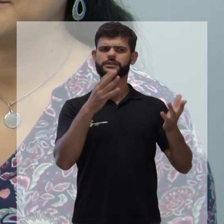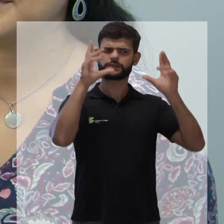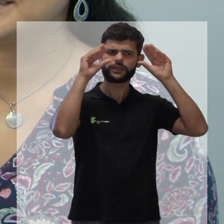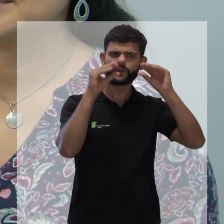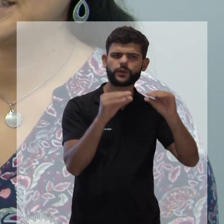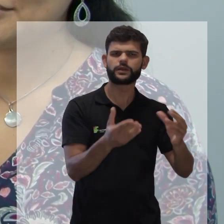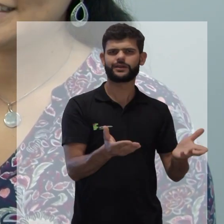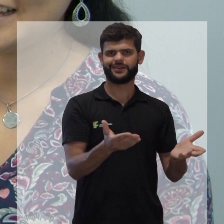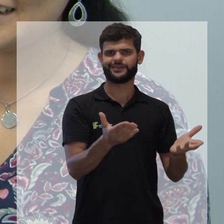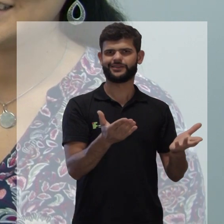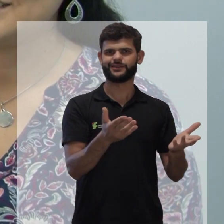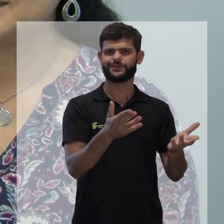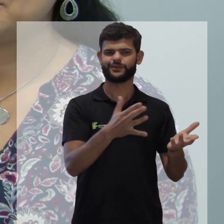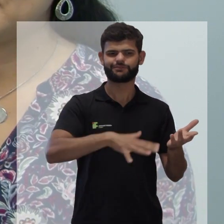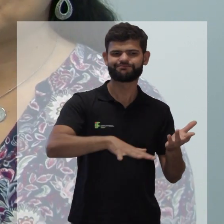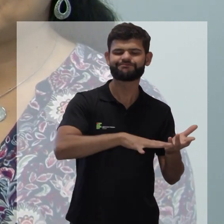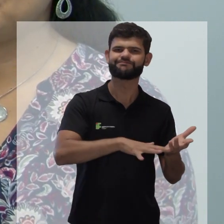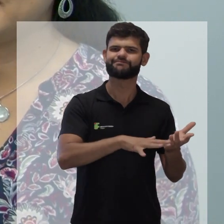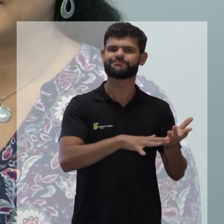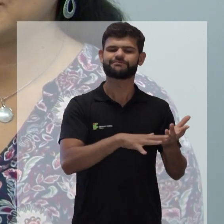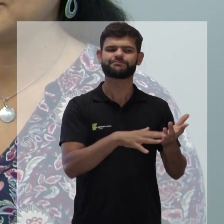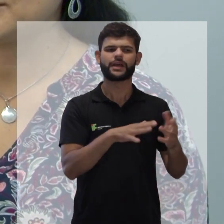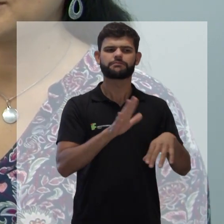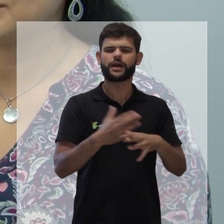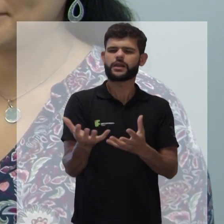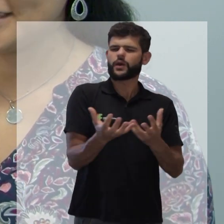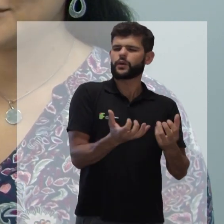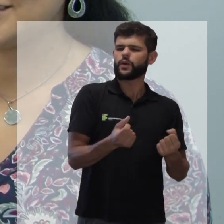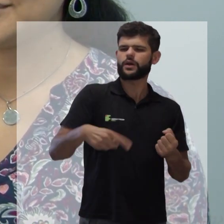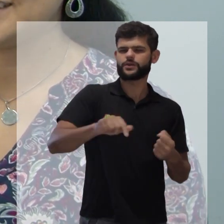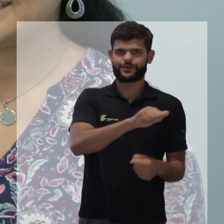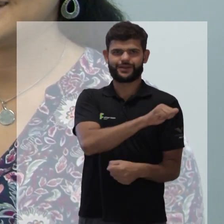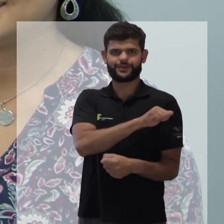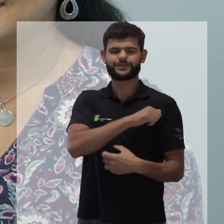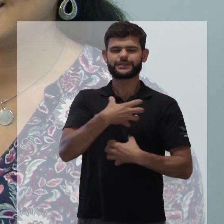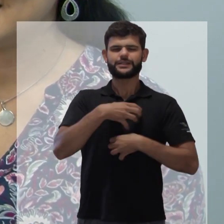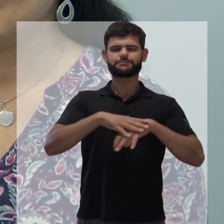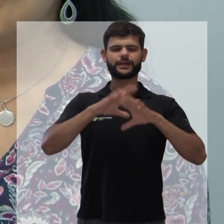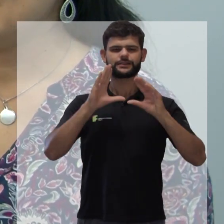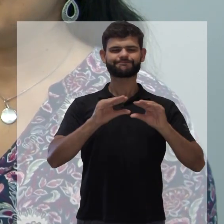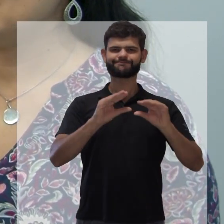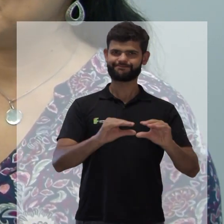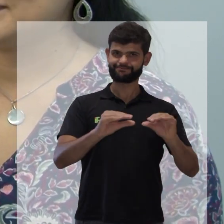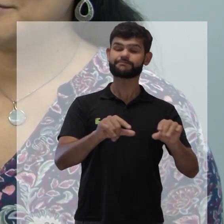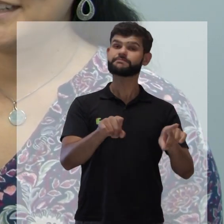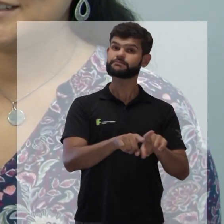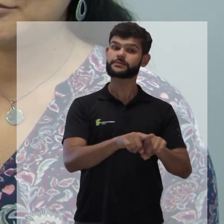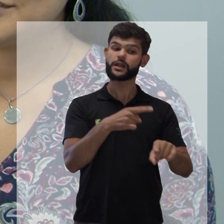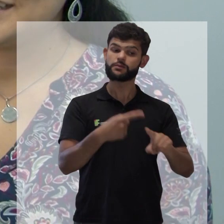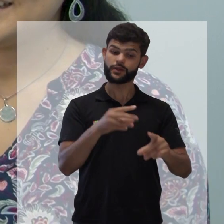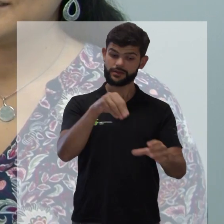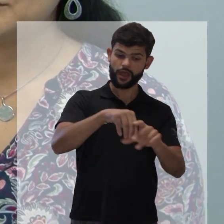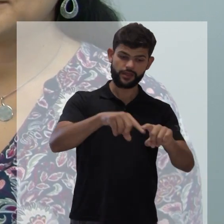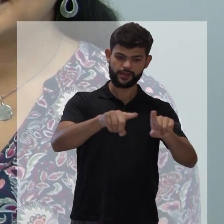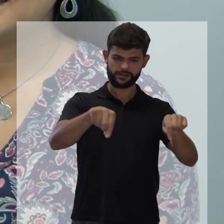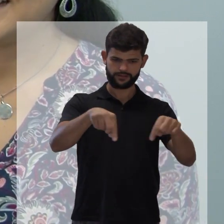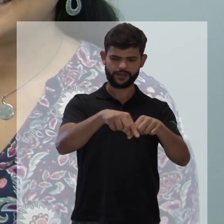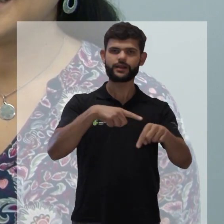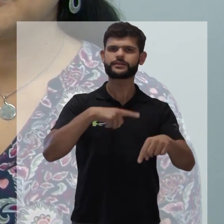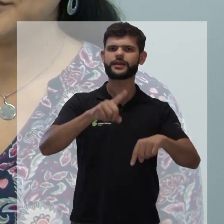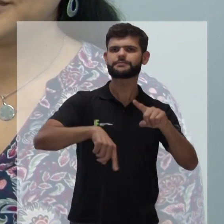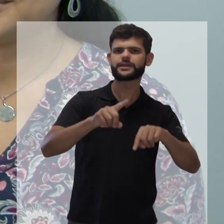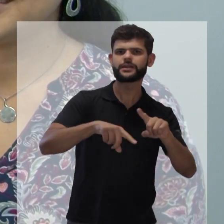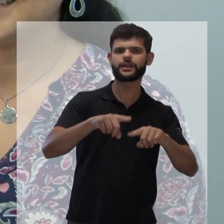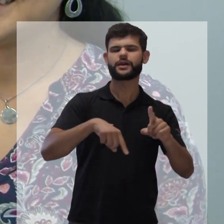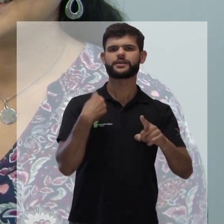né, com tranquilidade, que pode promover um maior acolhimento dos estudantes, né, e por também conter os